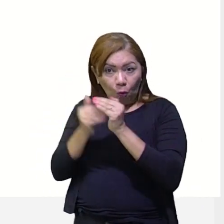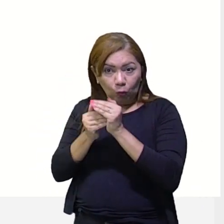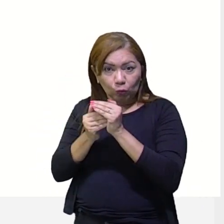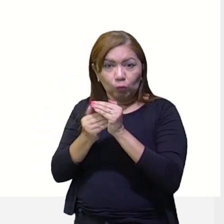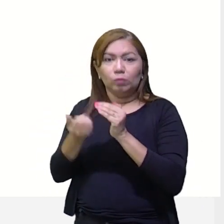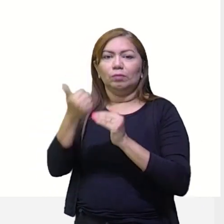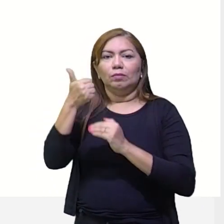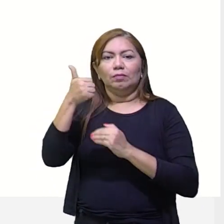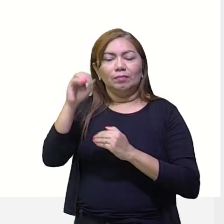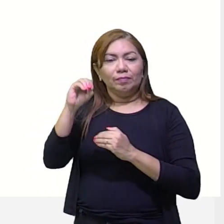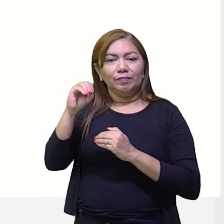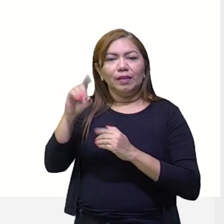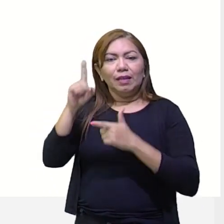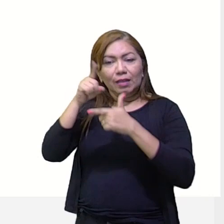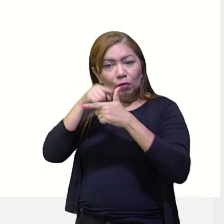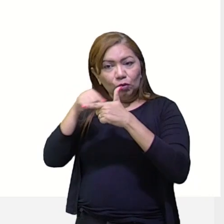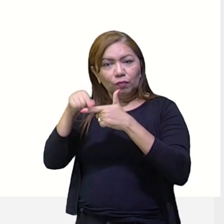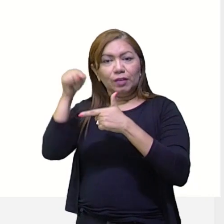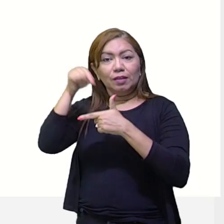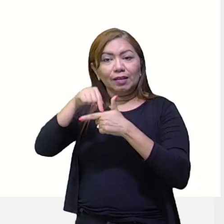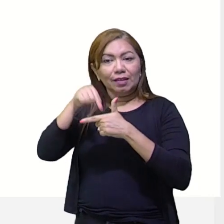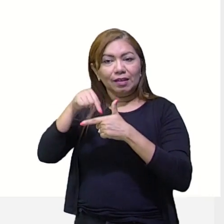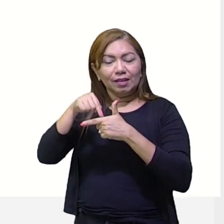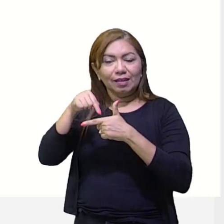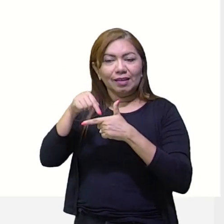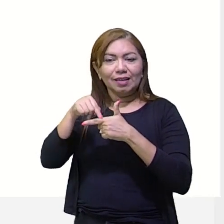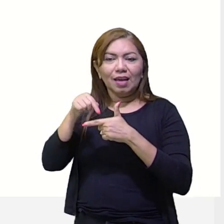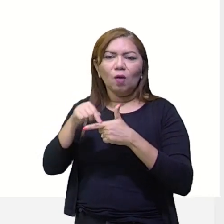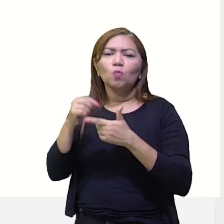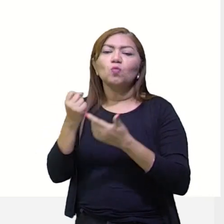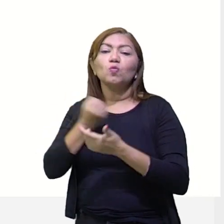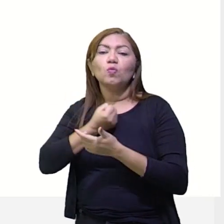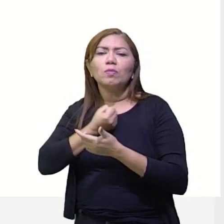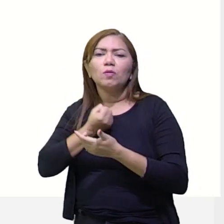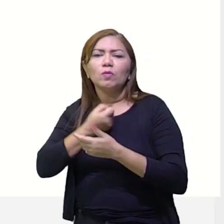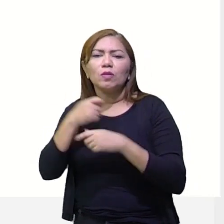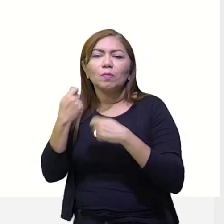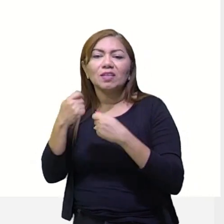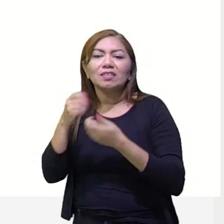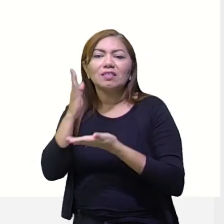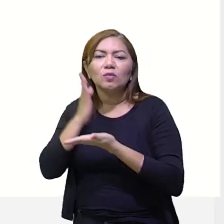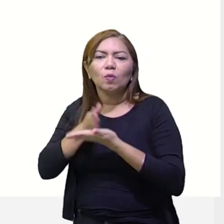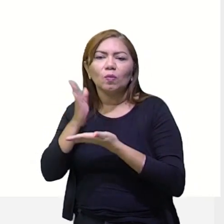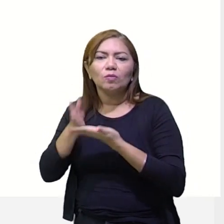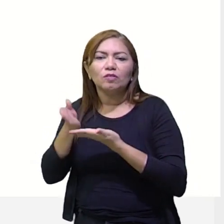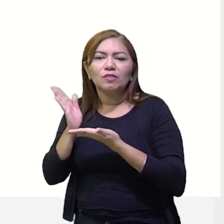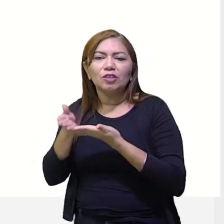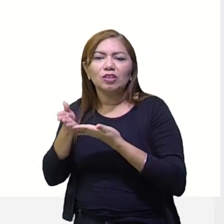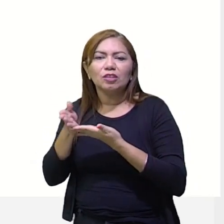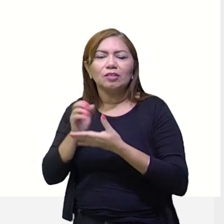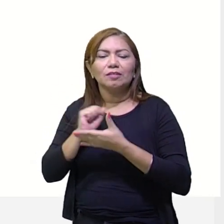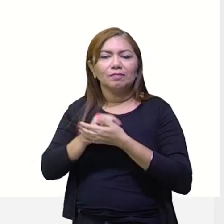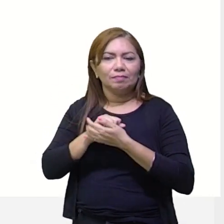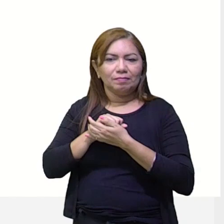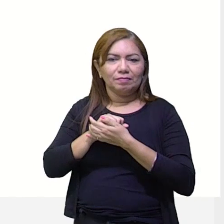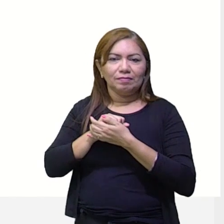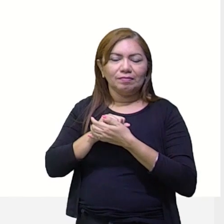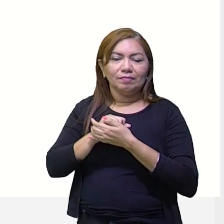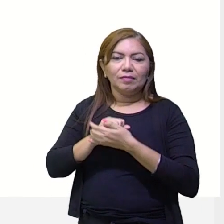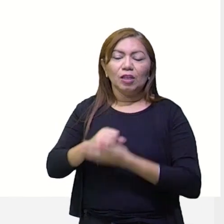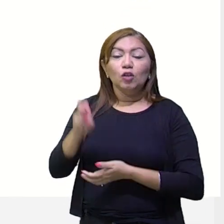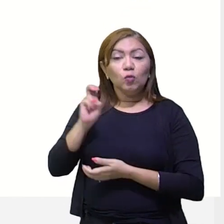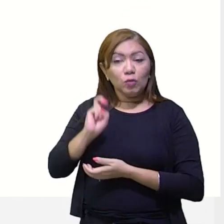Esse número pelo qual eu vou pegar o dividendo e dividi-lo, o nome já diz, divisor. O resultado disso?